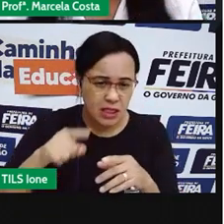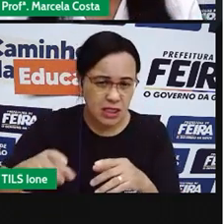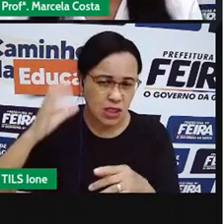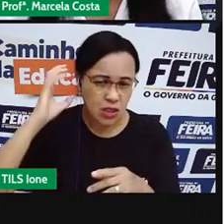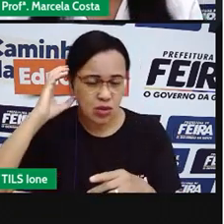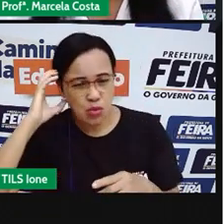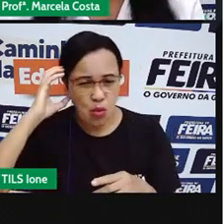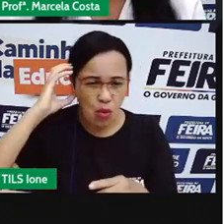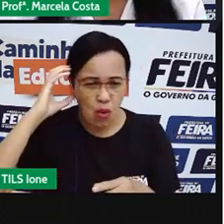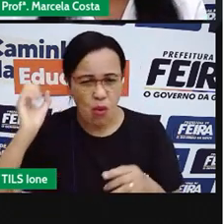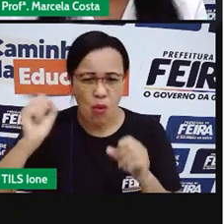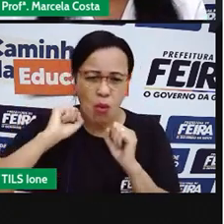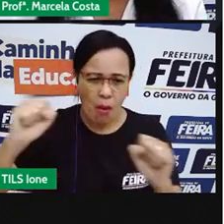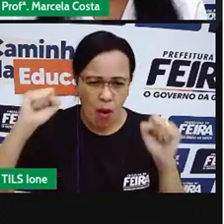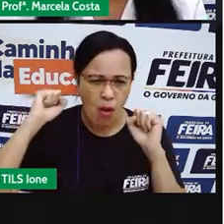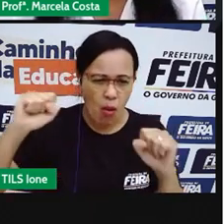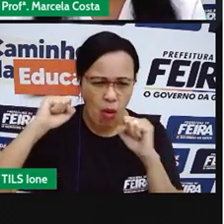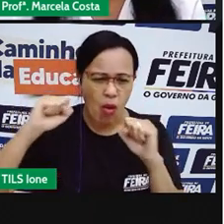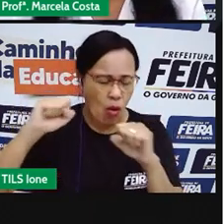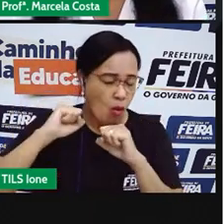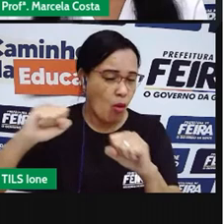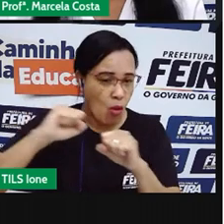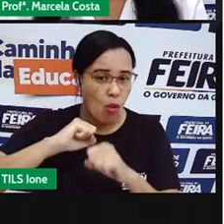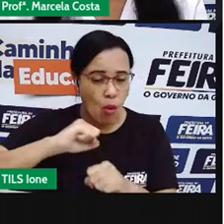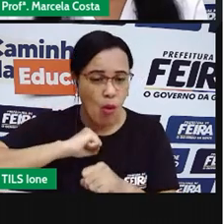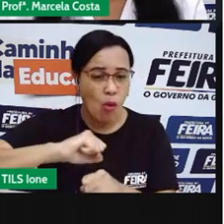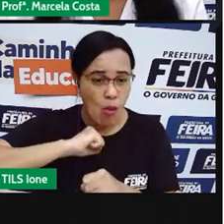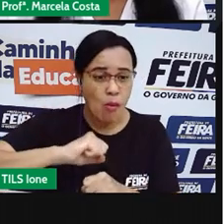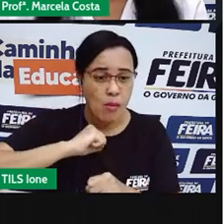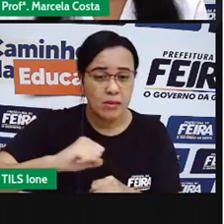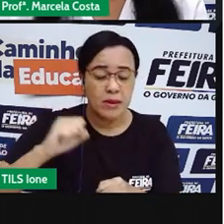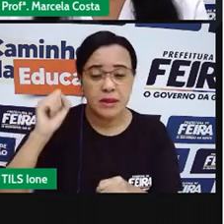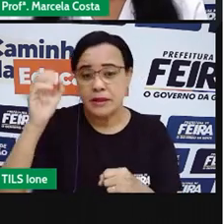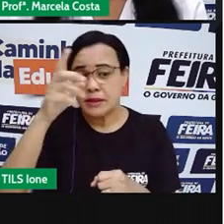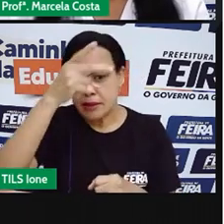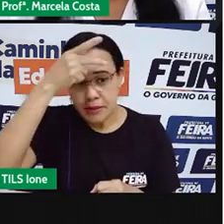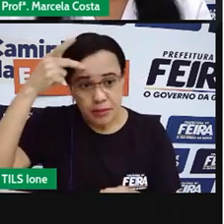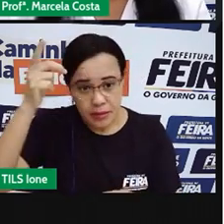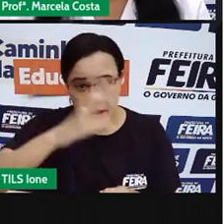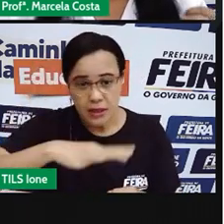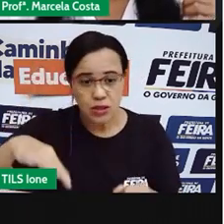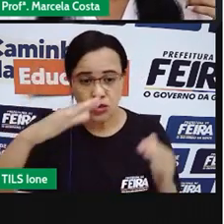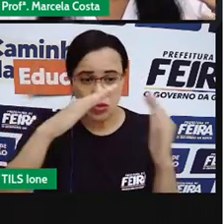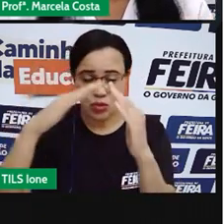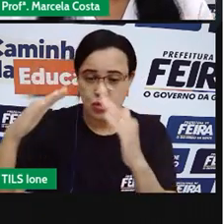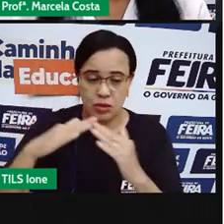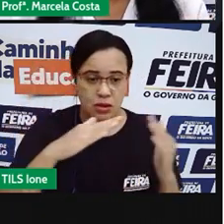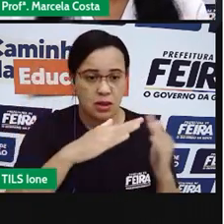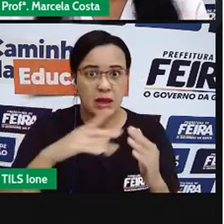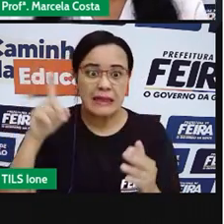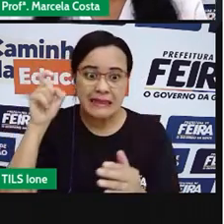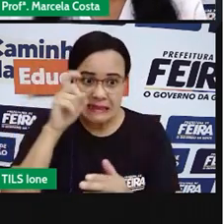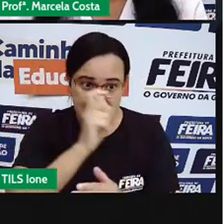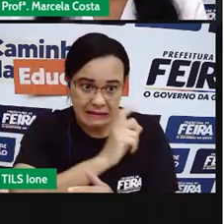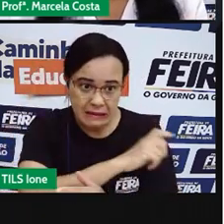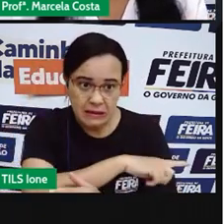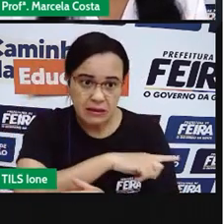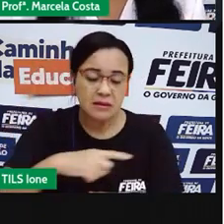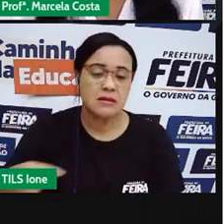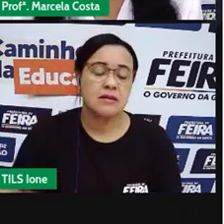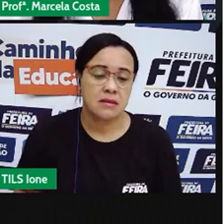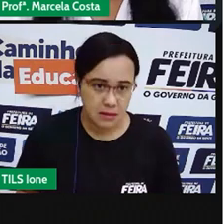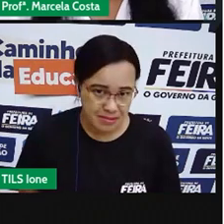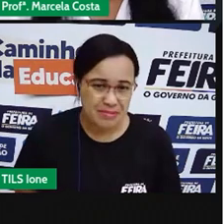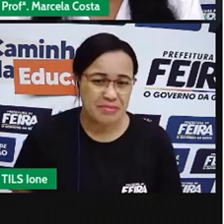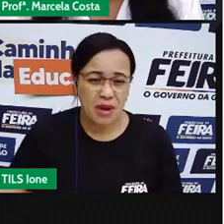virtual, incomodando ali a vizinhança, né, trazendo insônia, mal-estar